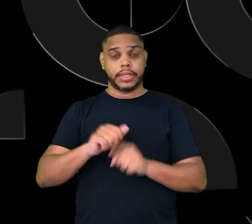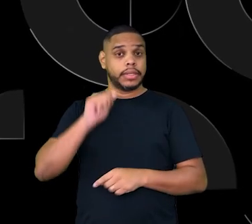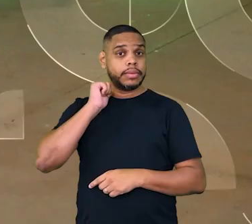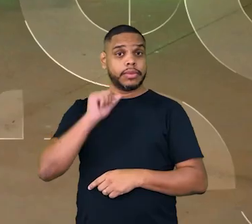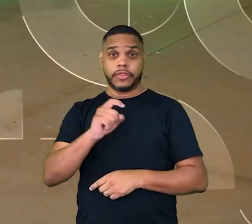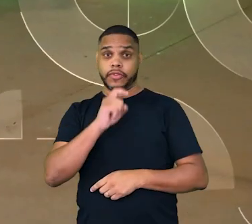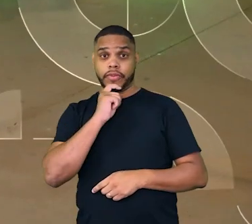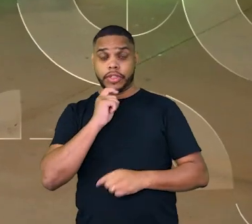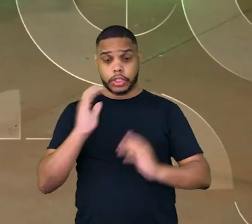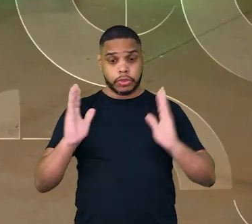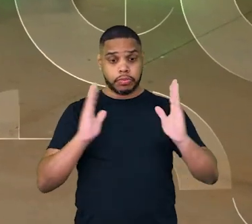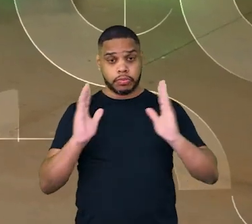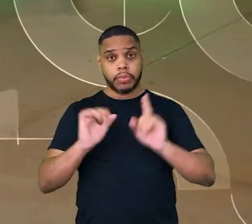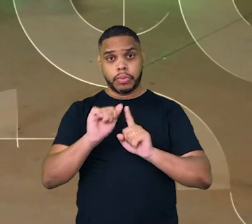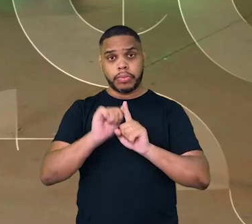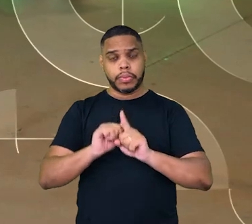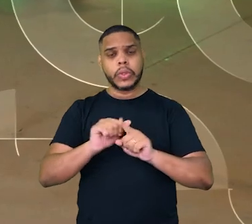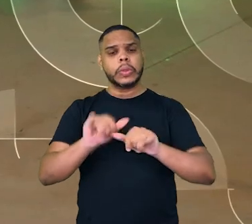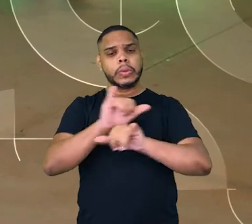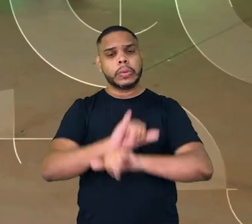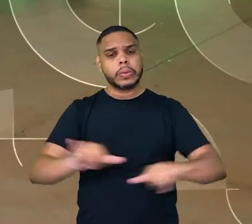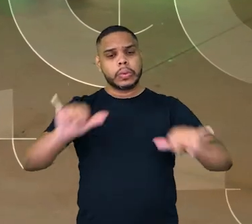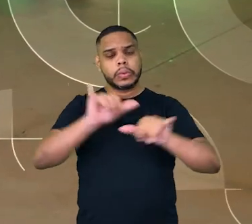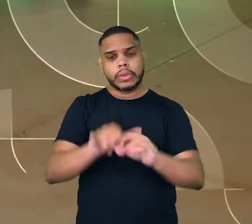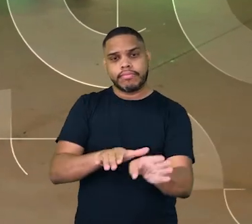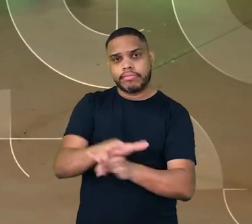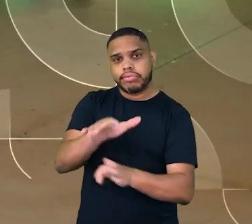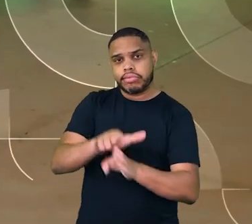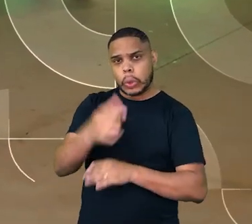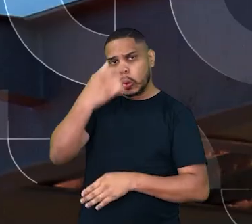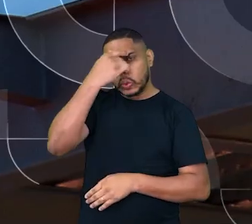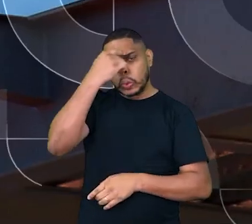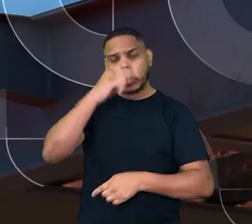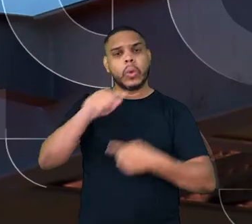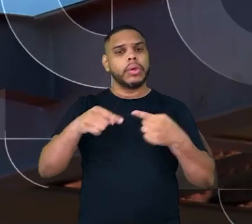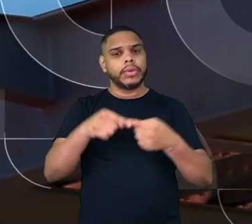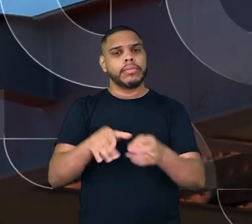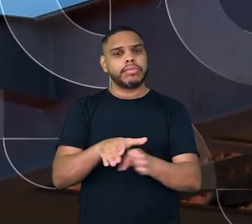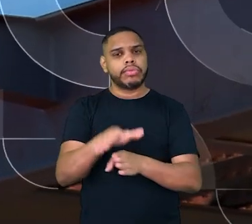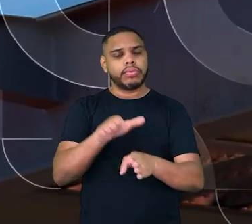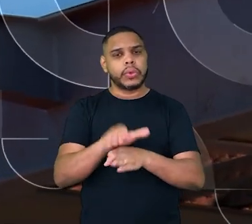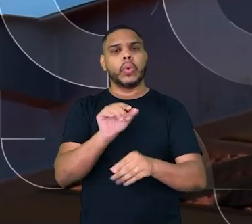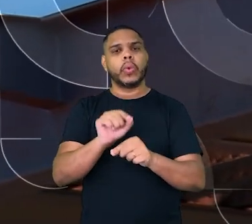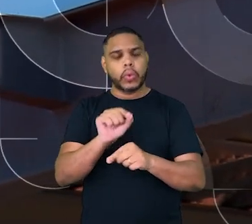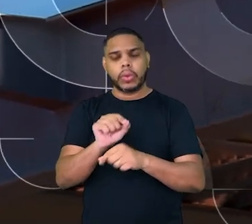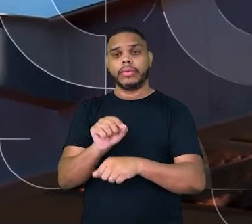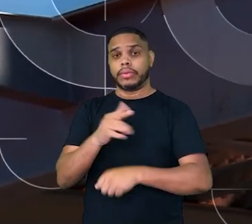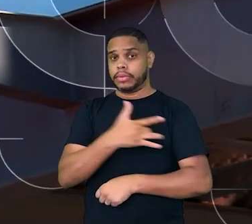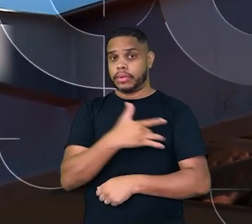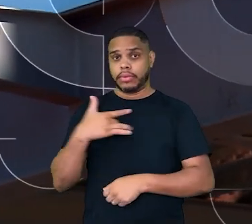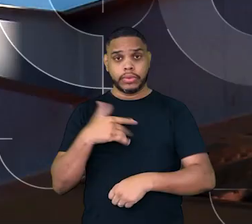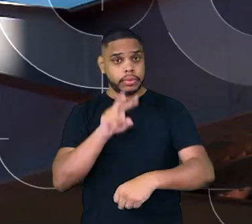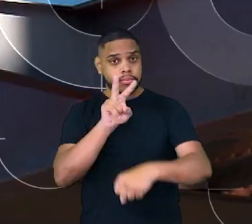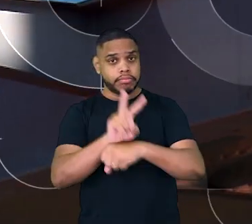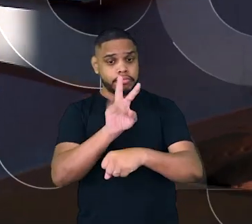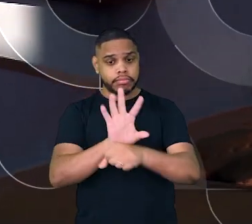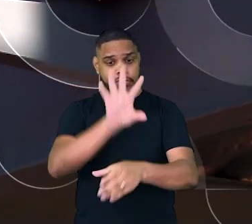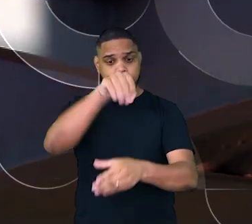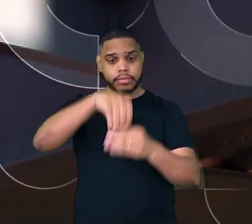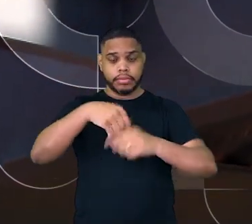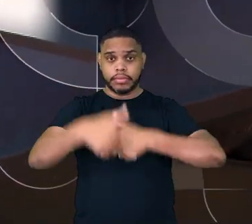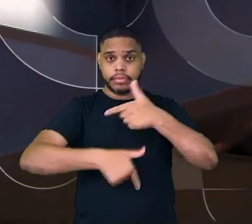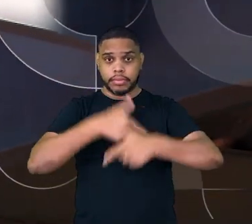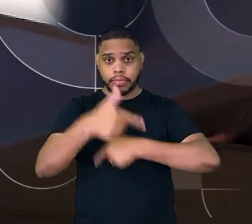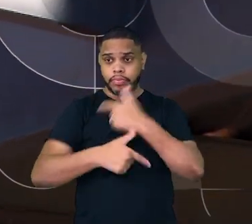Abril Verde. Durante todo o mês, ações de conscientização incentivaram o reforço de medidas de saúde e segurança no